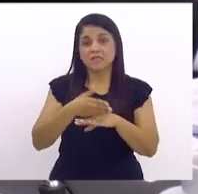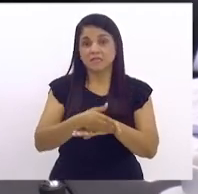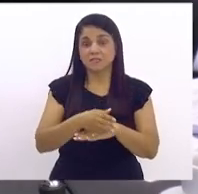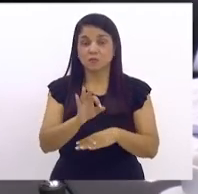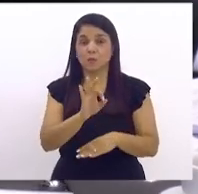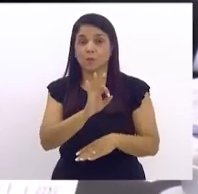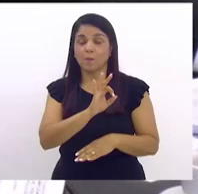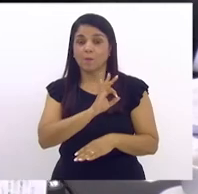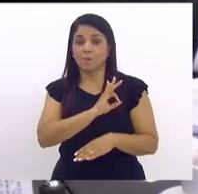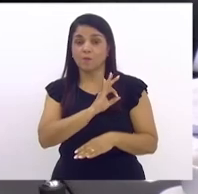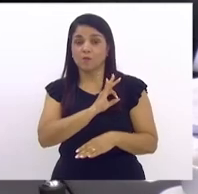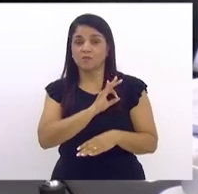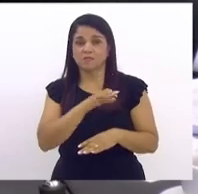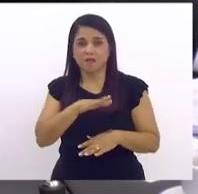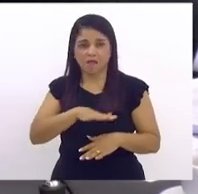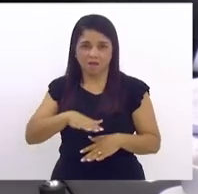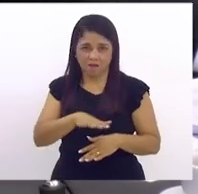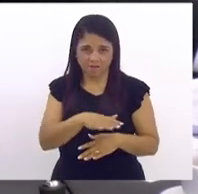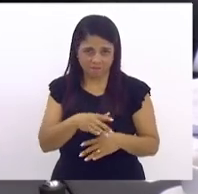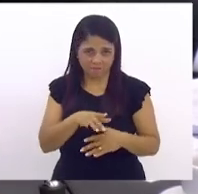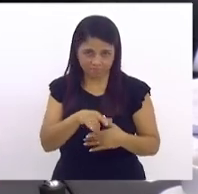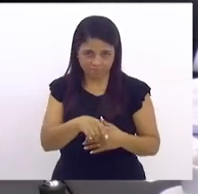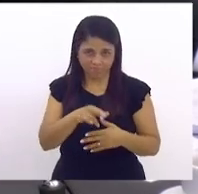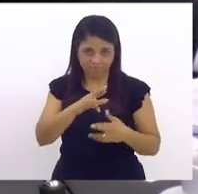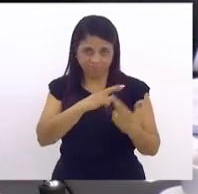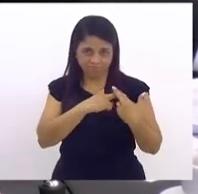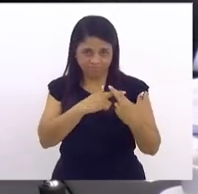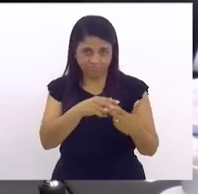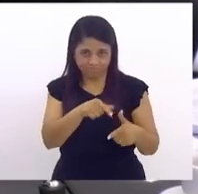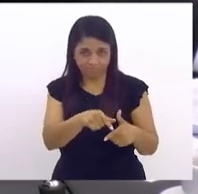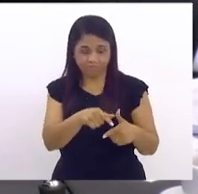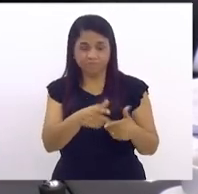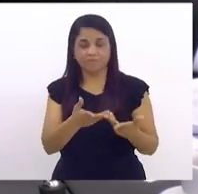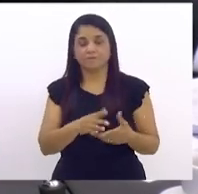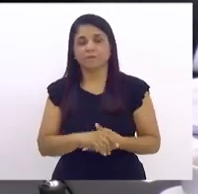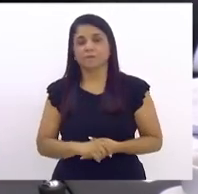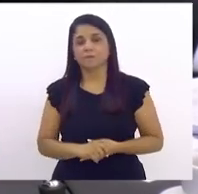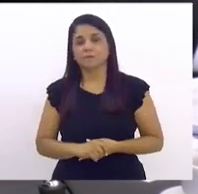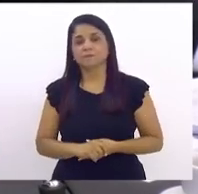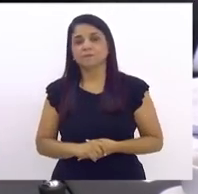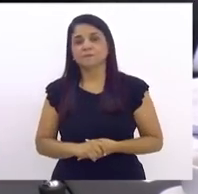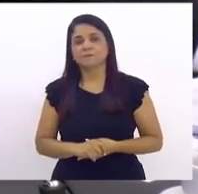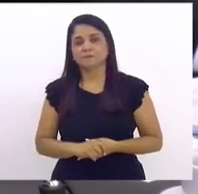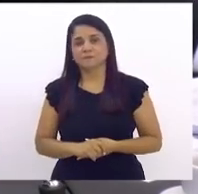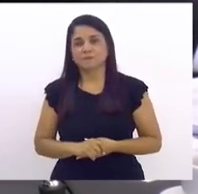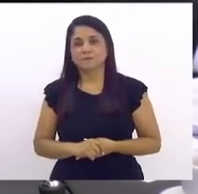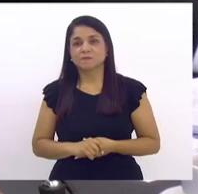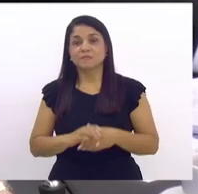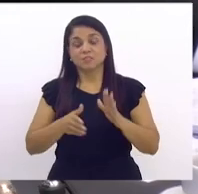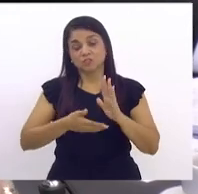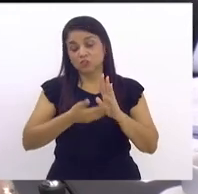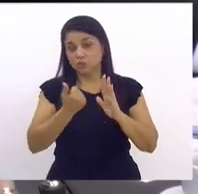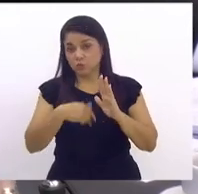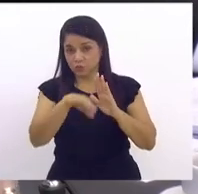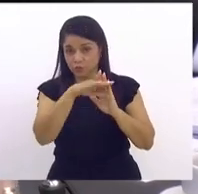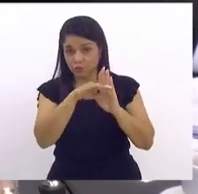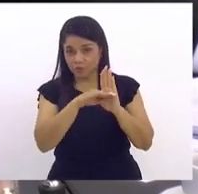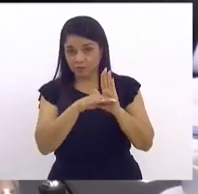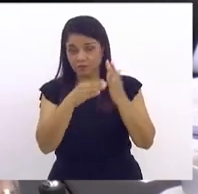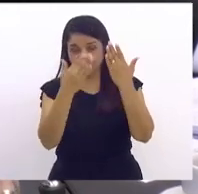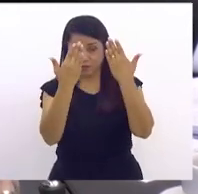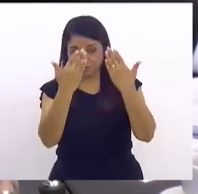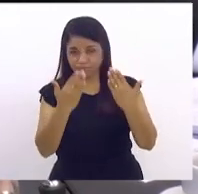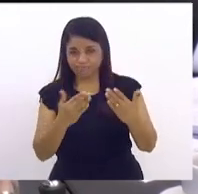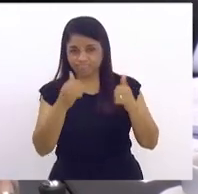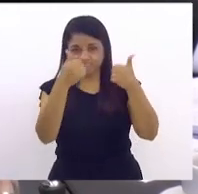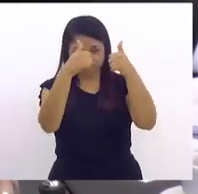polícia inerente aos entes federativos, seja eles quais forem. Mas ele retirou de pauta para rediscutir,